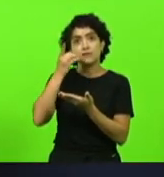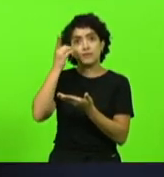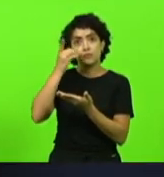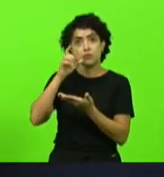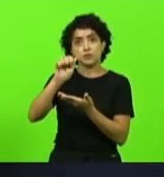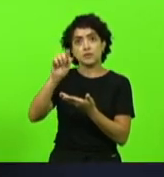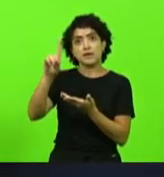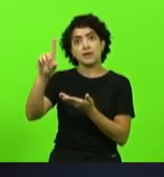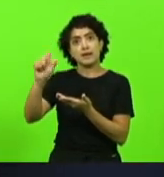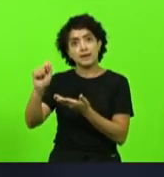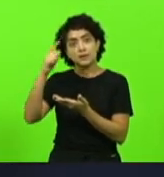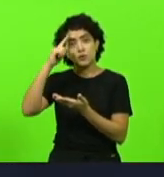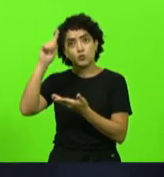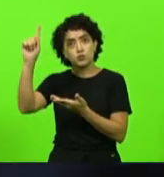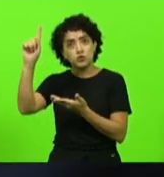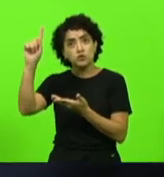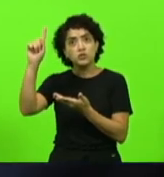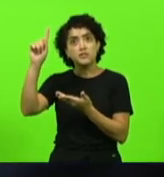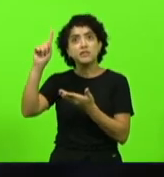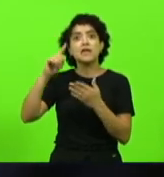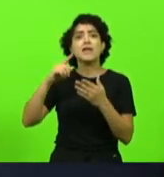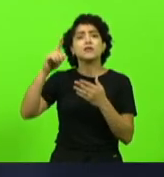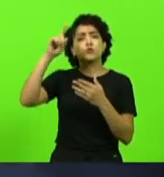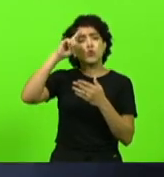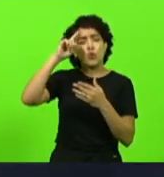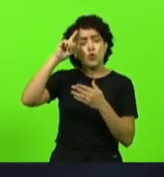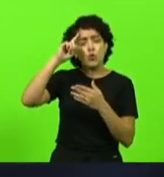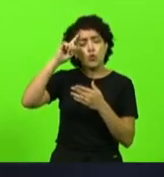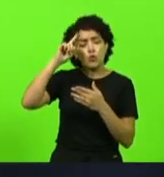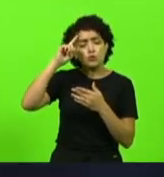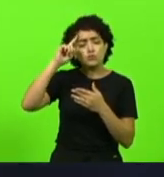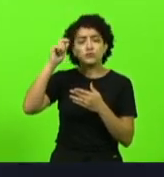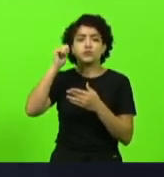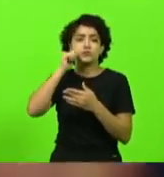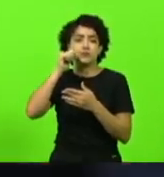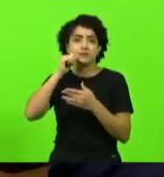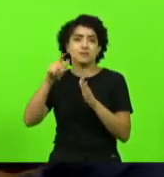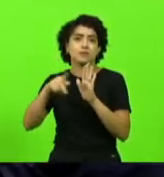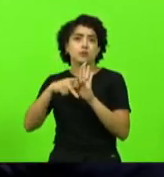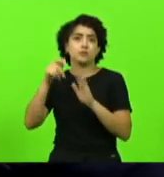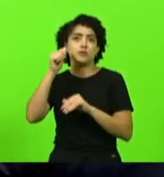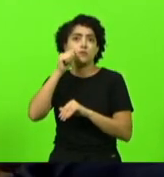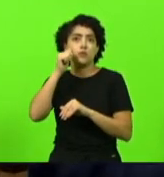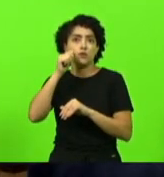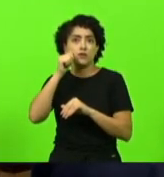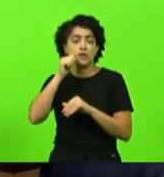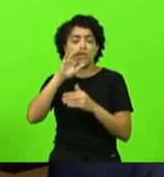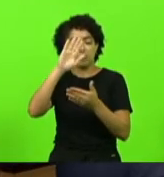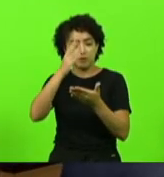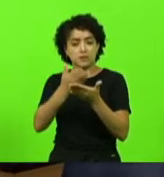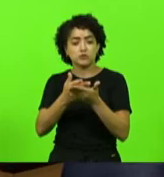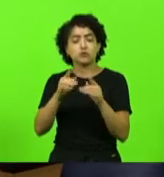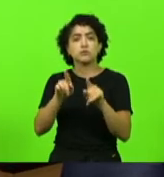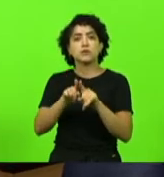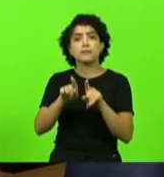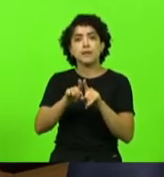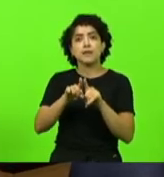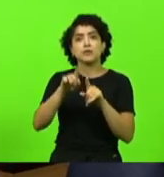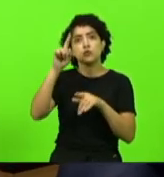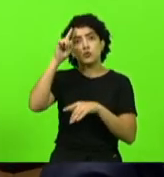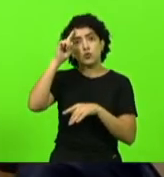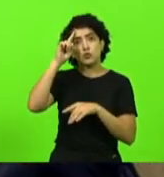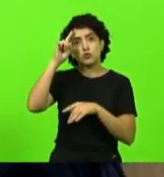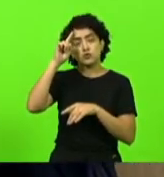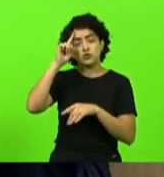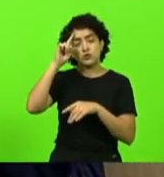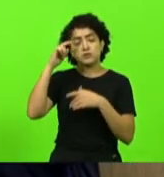o Dia das Mulheres é todos os dias, e eu admito também, eu acredito que é isso mesmo, todos os dias é Dia das Mulheres, todos os dias é